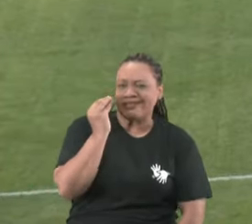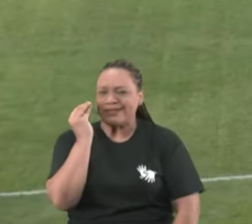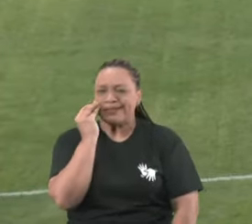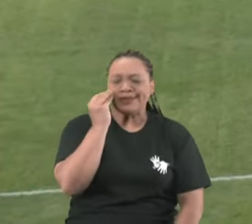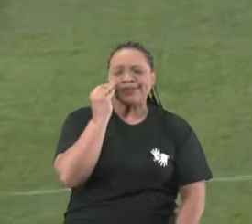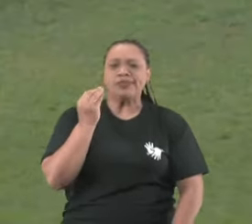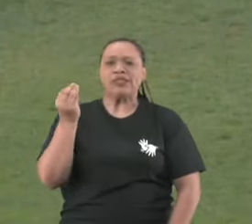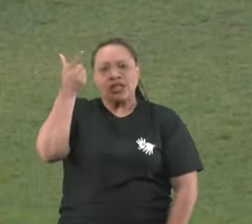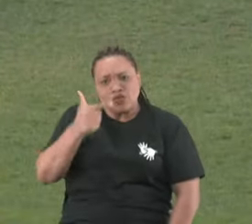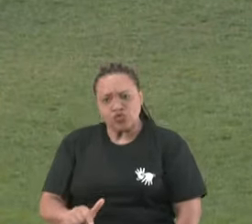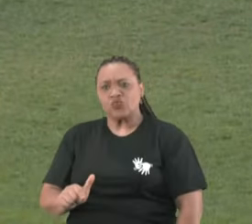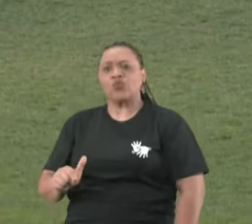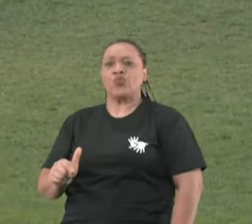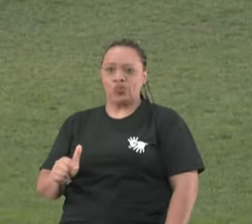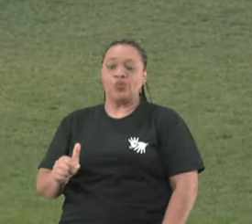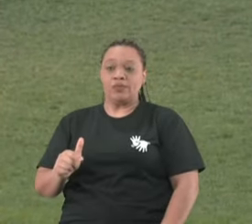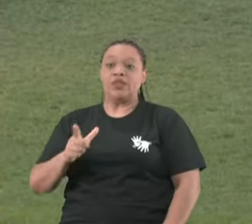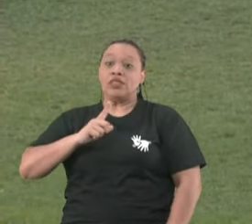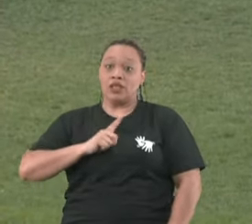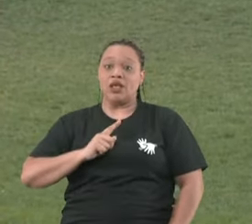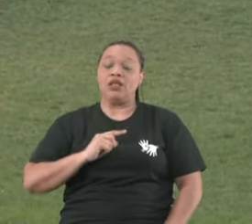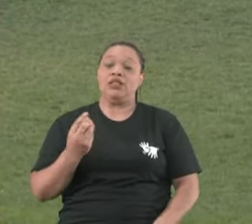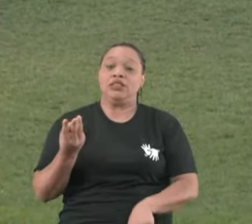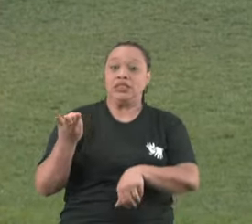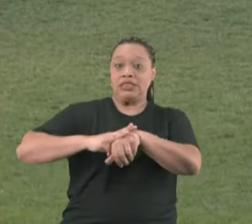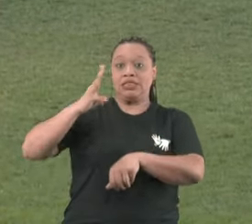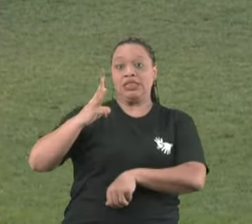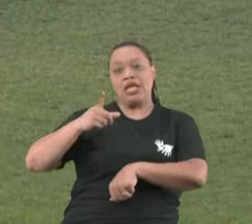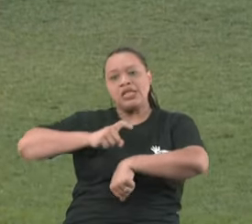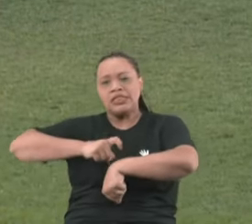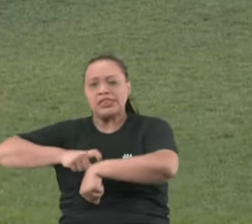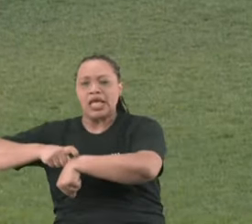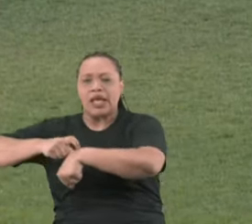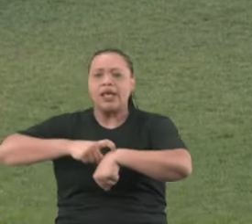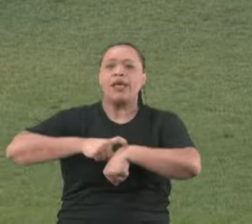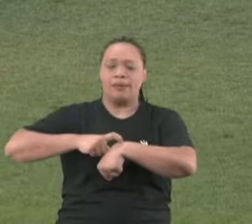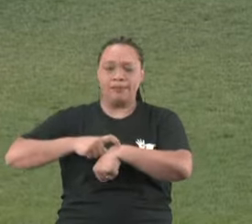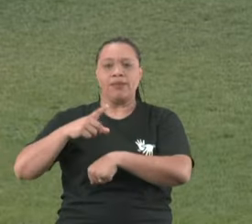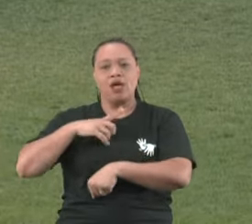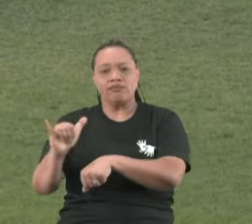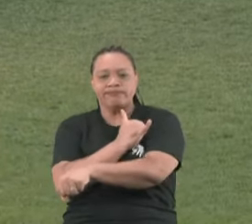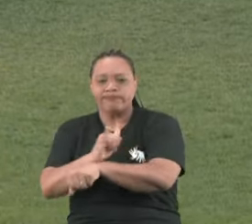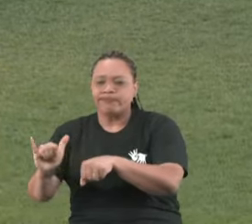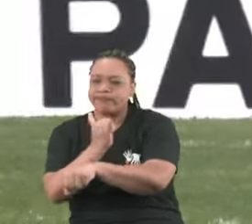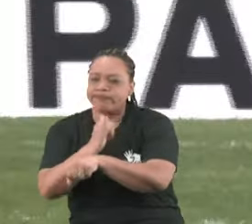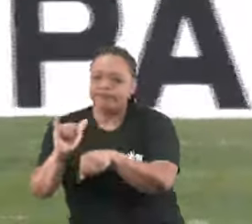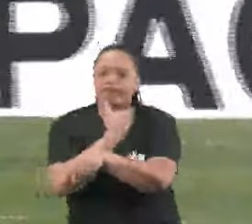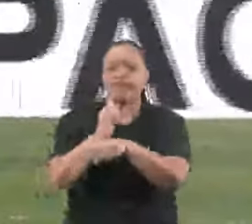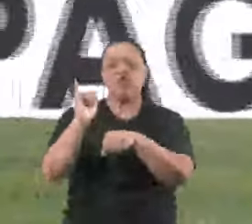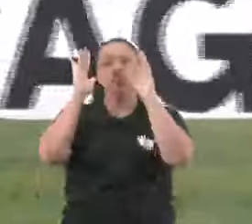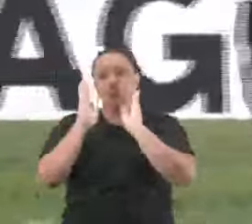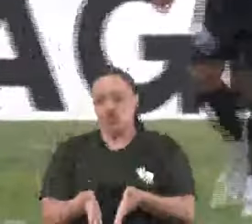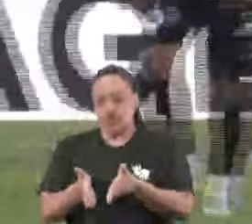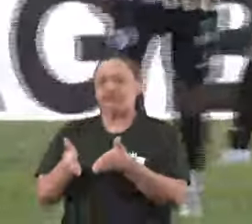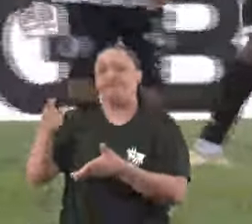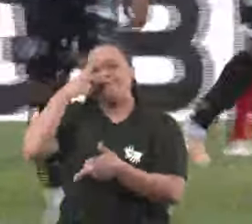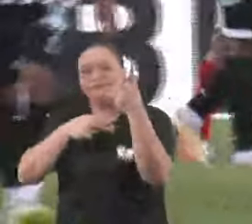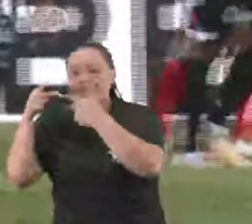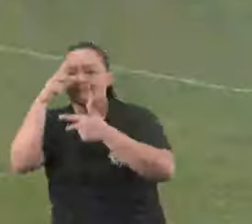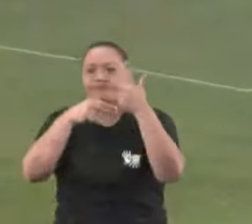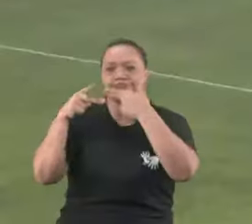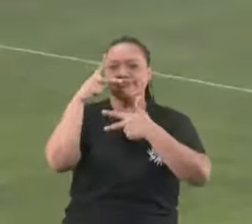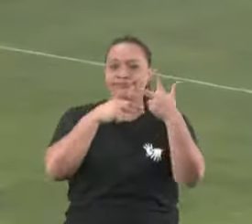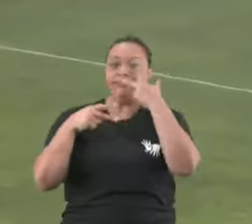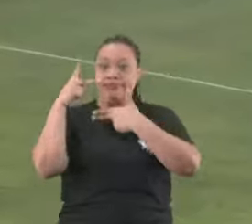logo? Tem três tempos, né? O escanteio é cobrado. É, e aí tempo. É uma estratégia já repetida antes no lance,